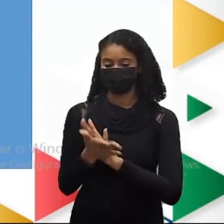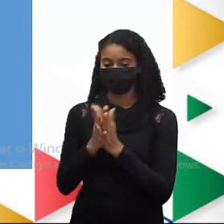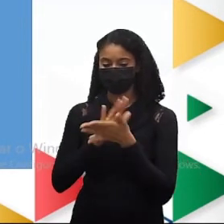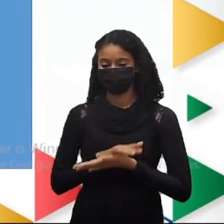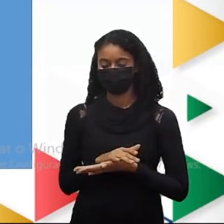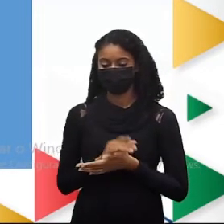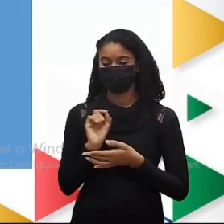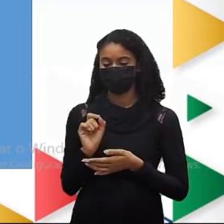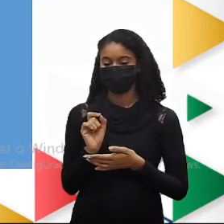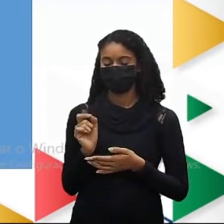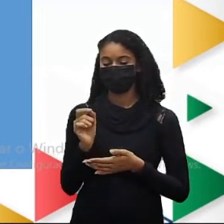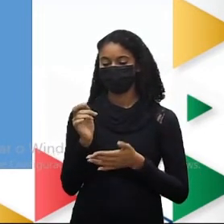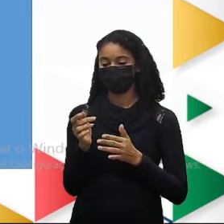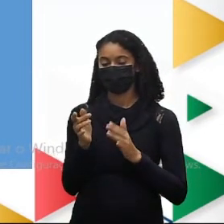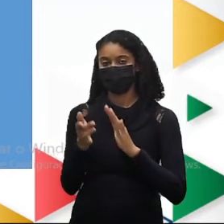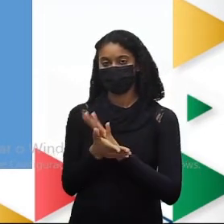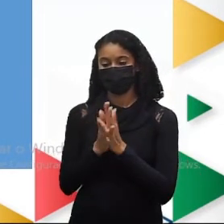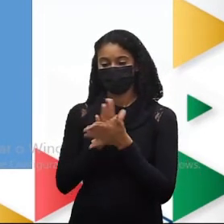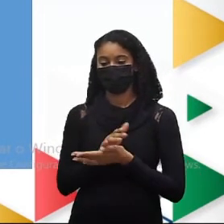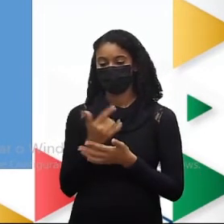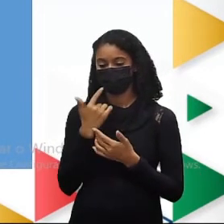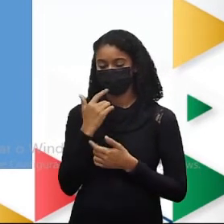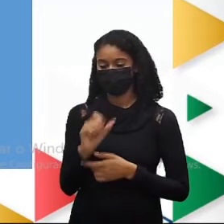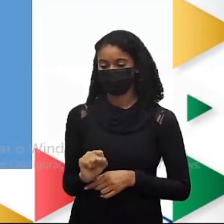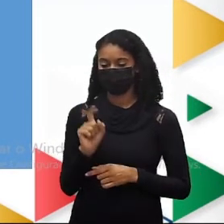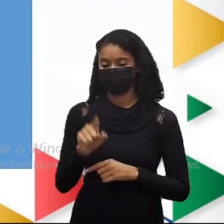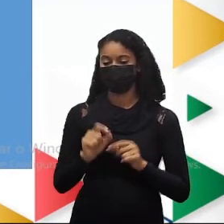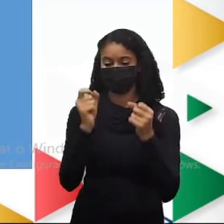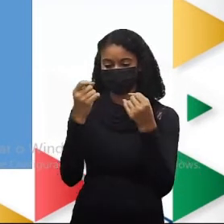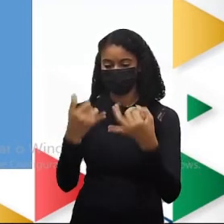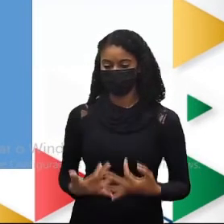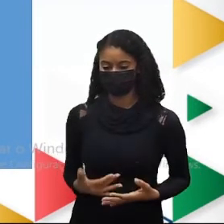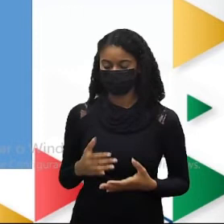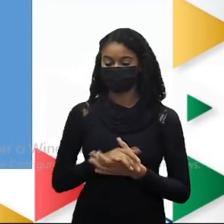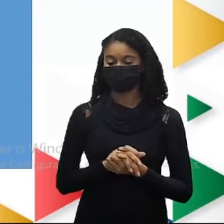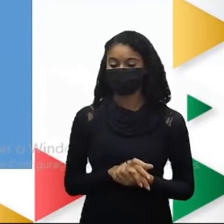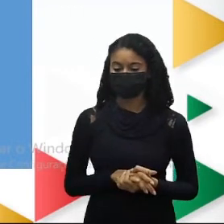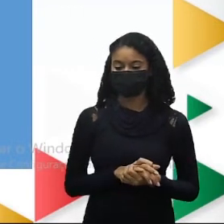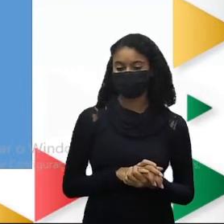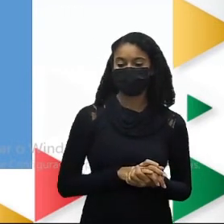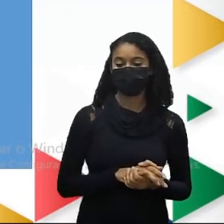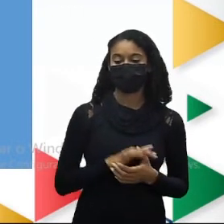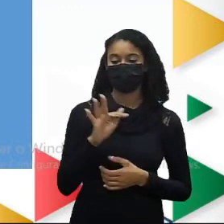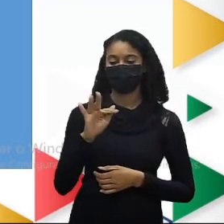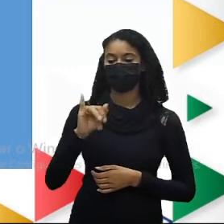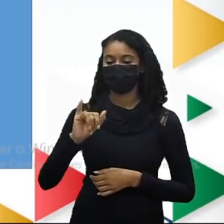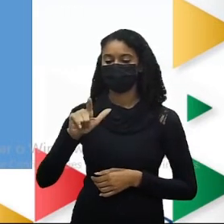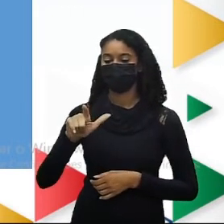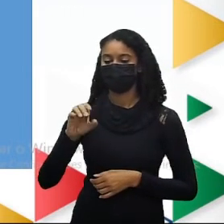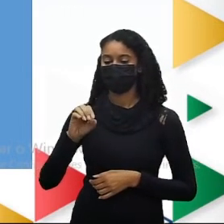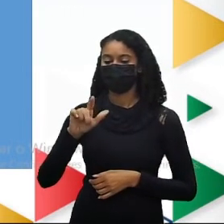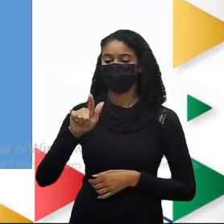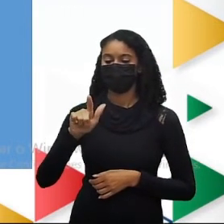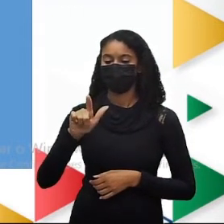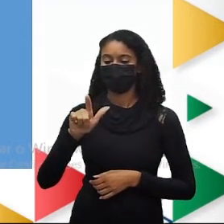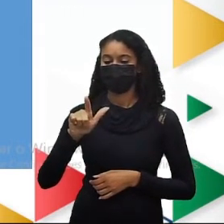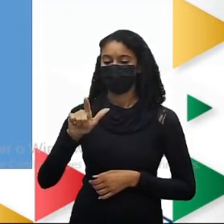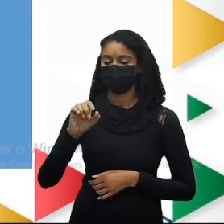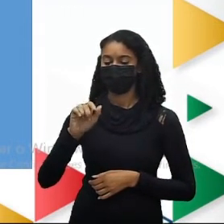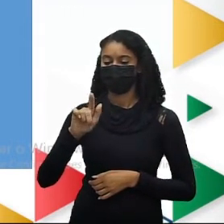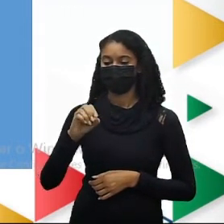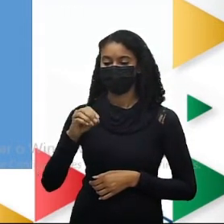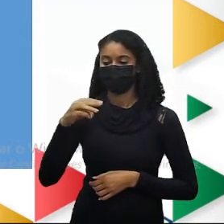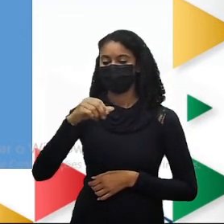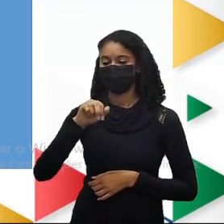o preconceito linguístico é segundo o linguista e filólogo que estuda a língua, Marcos Bagno, certo?